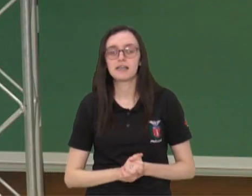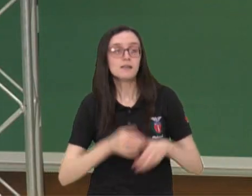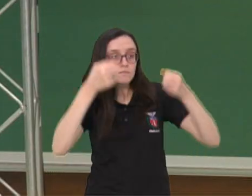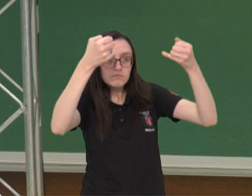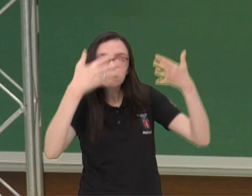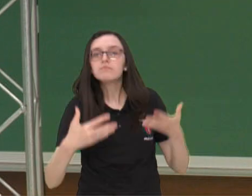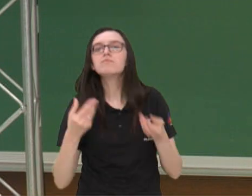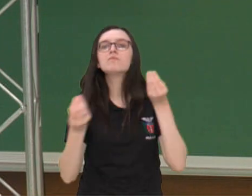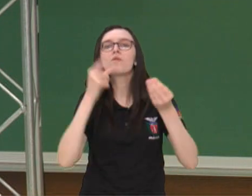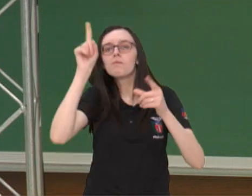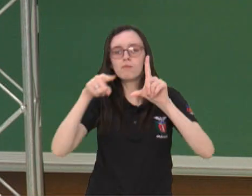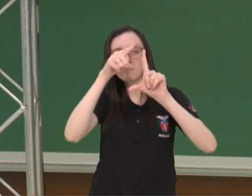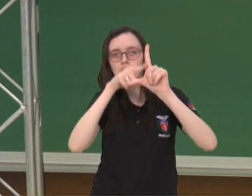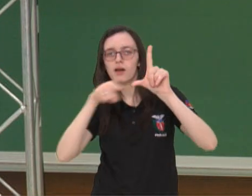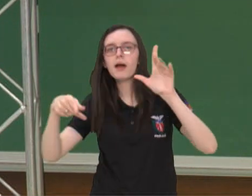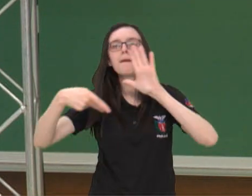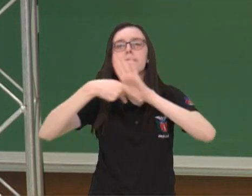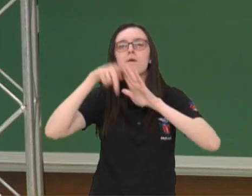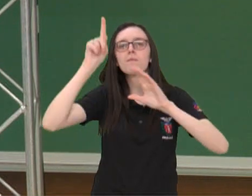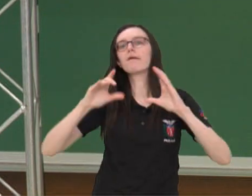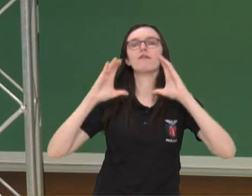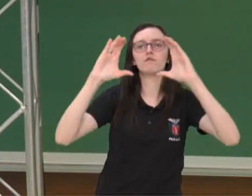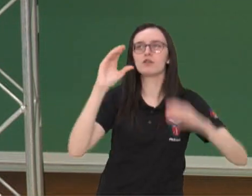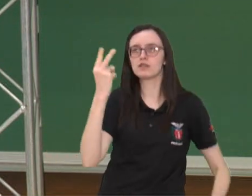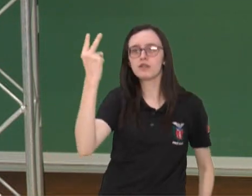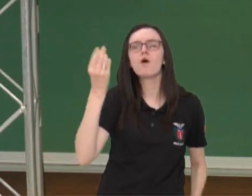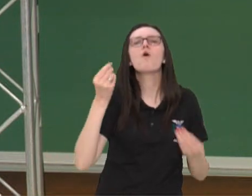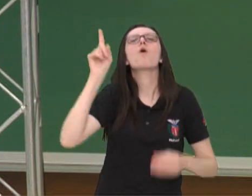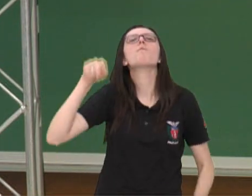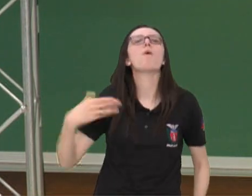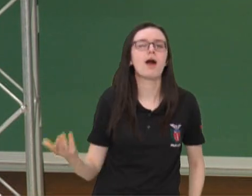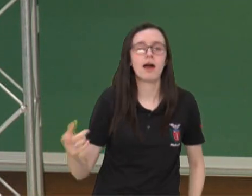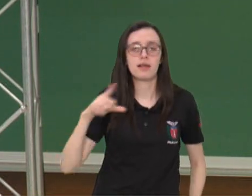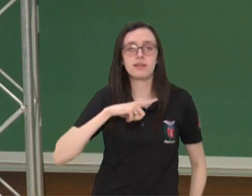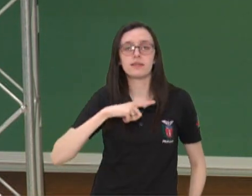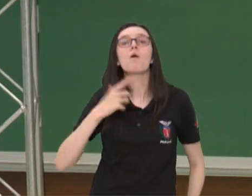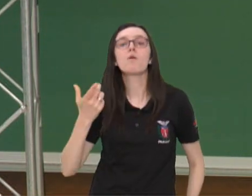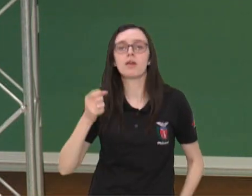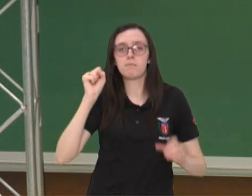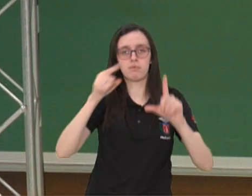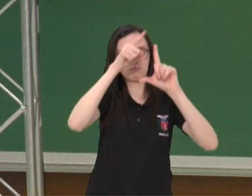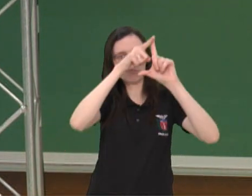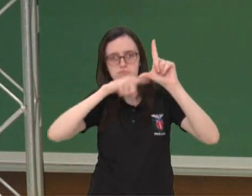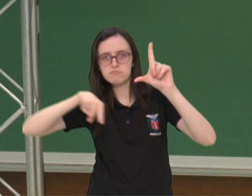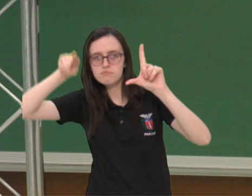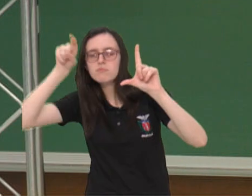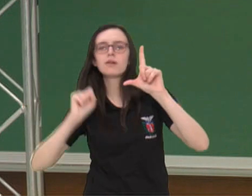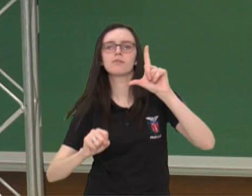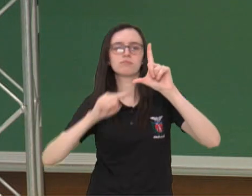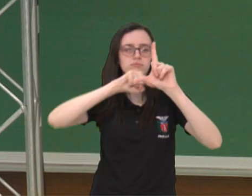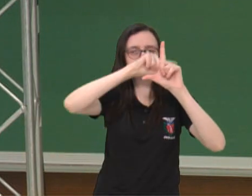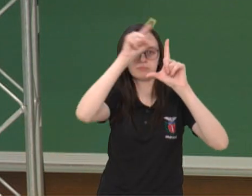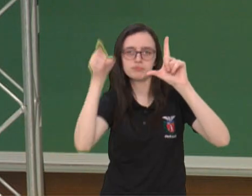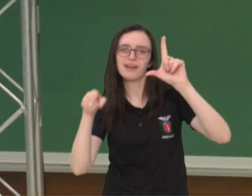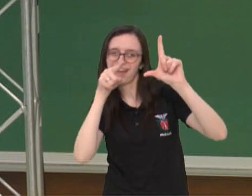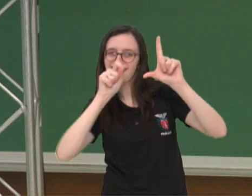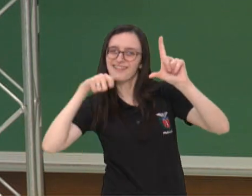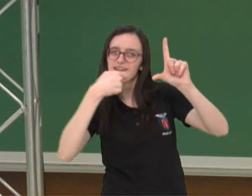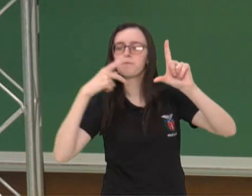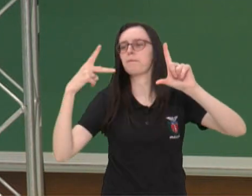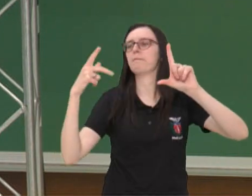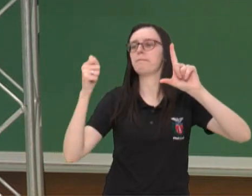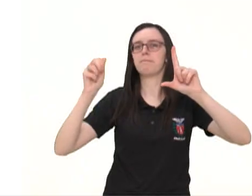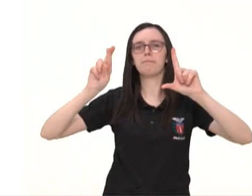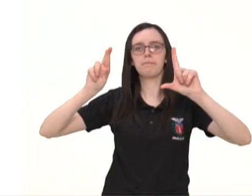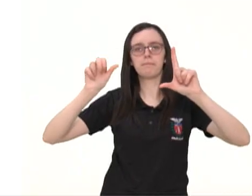descrição gráfica de uma função do segundo grau é uma parábola, com cavidade para cima, com cavidade para baixo.